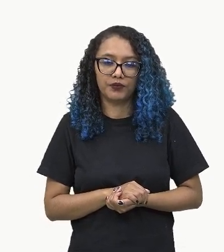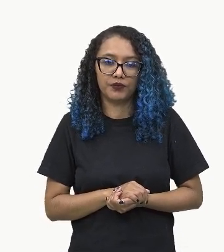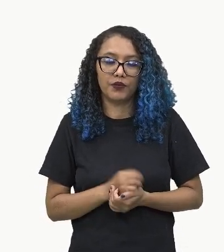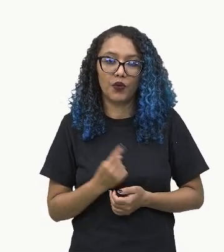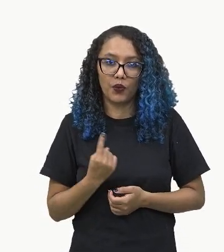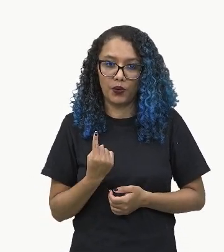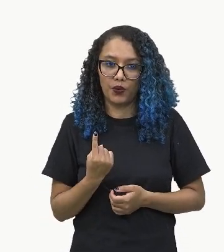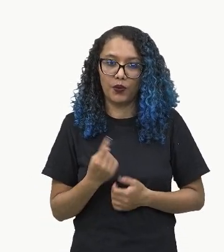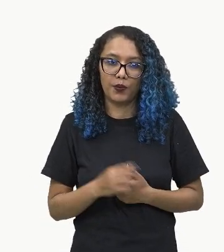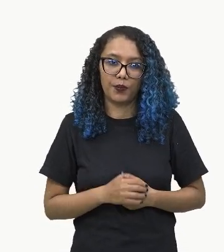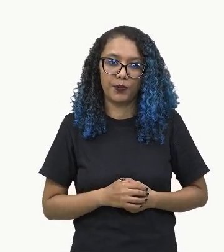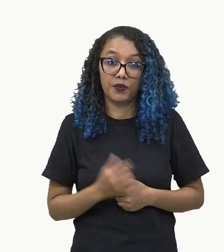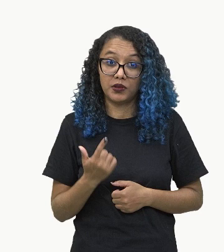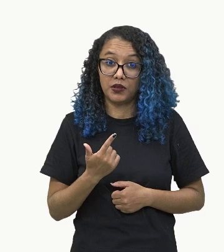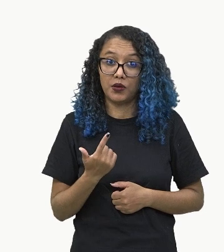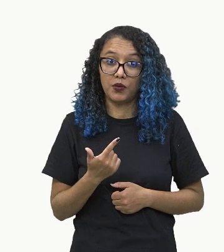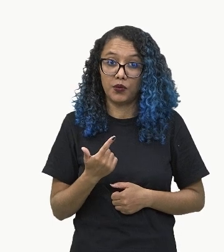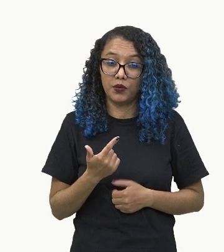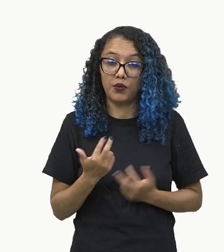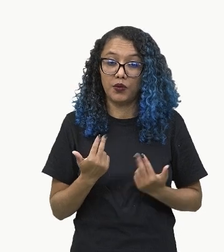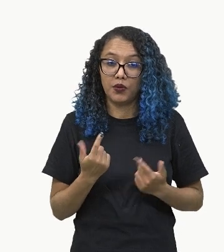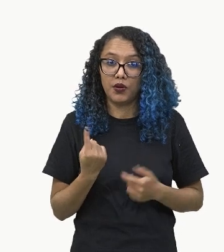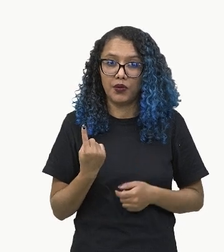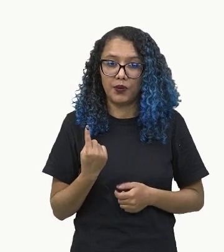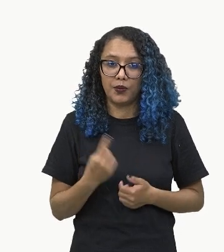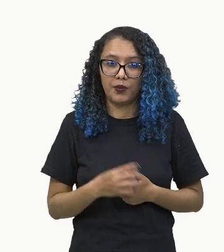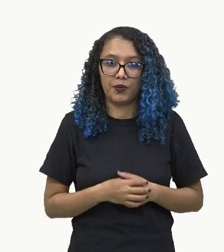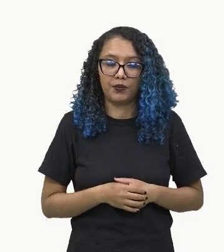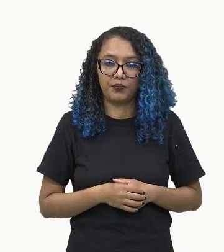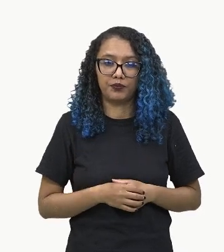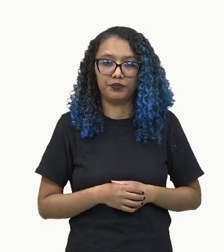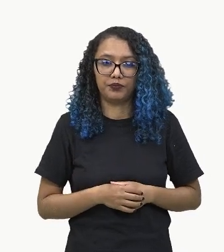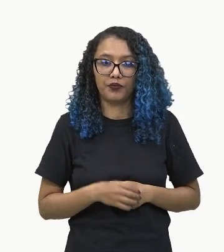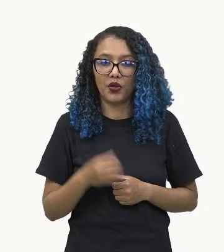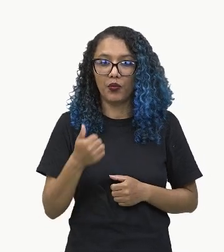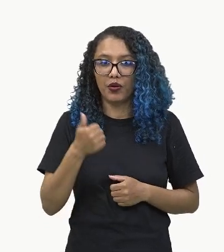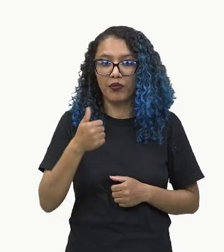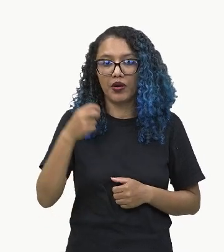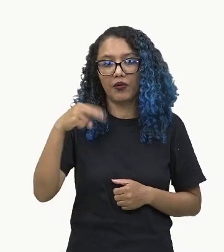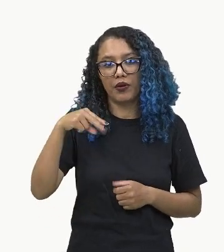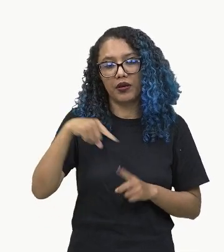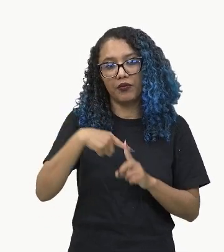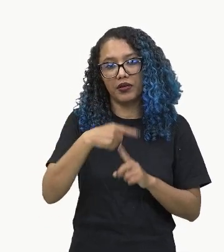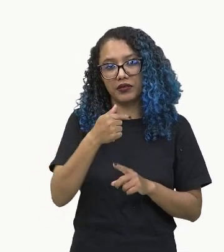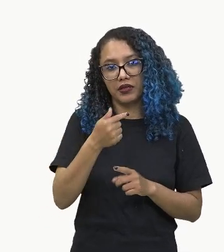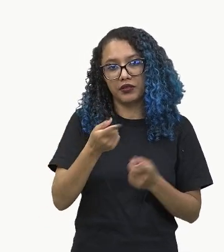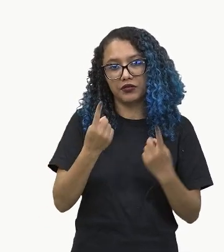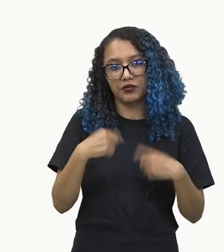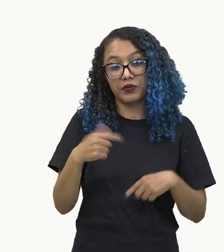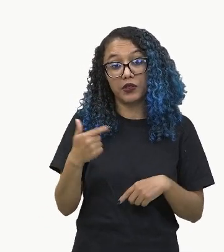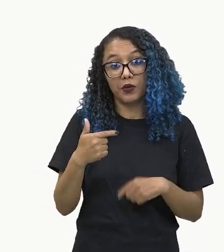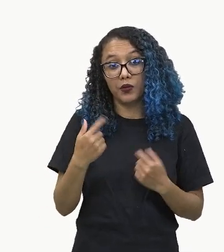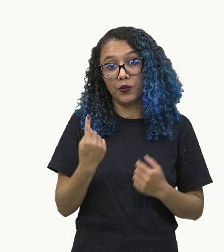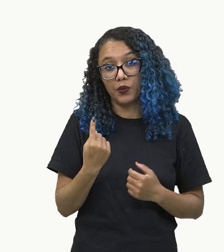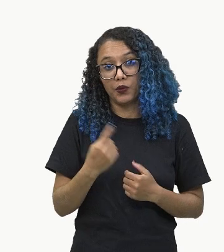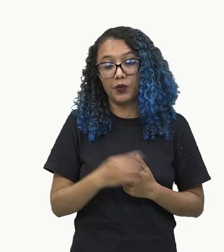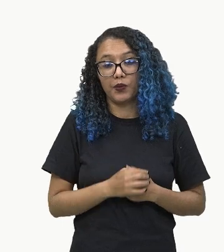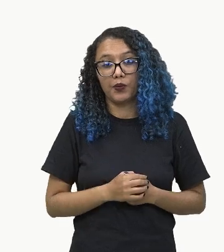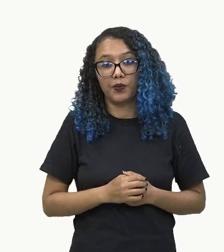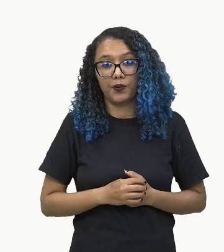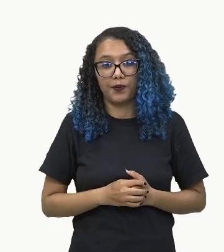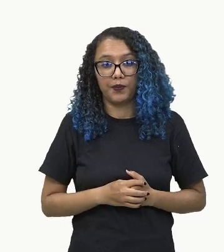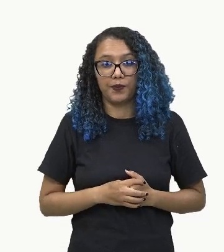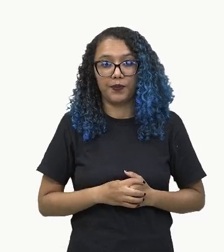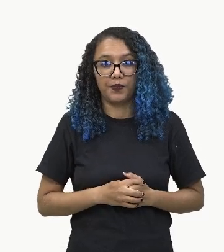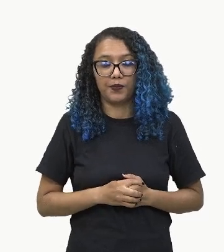1, tá? Então aqui meu primeiro termo, n mais 7. Meu segundo termo, 1. Tá? Produto